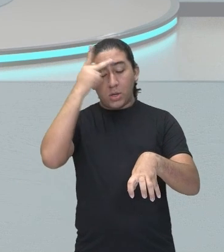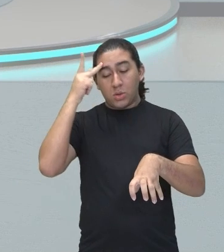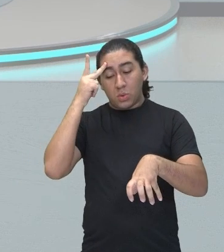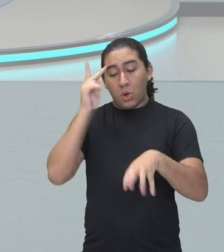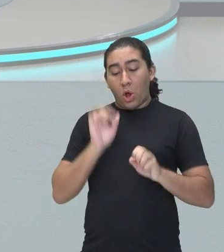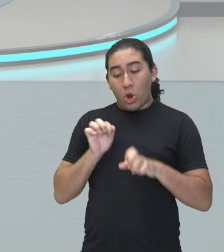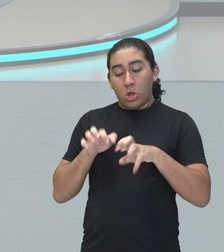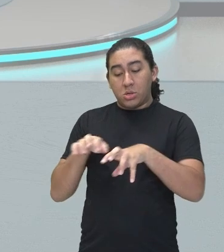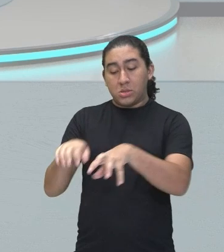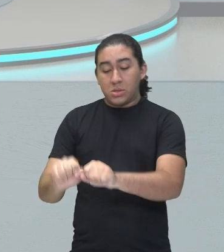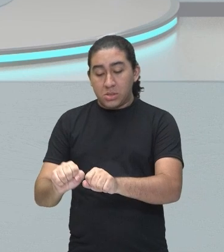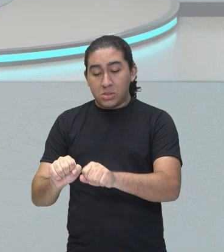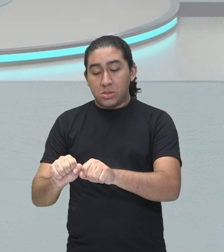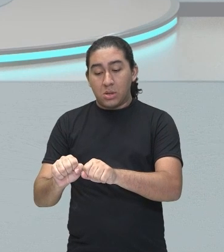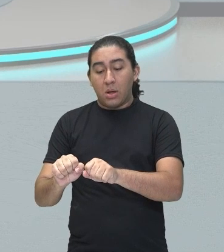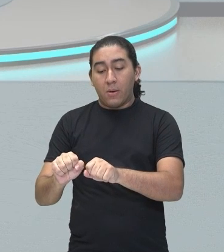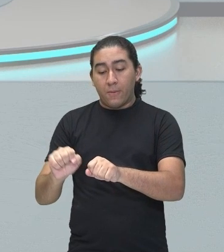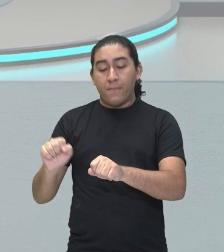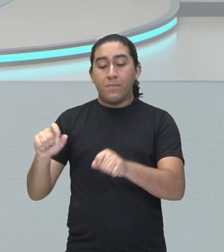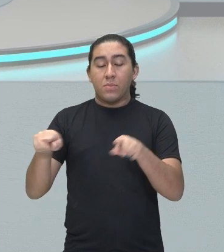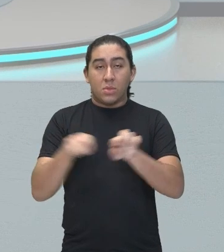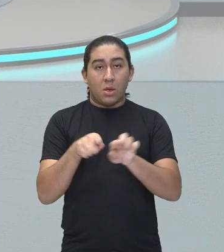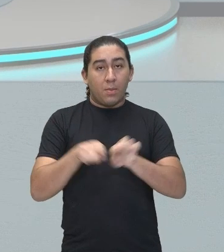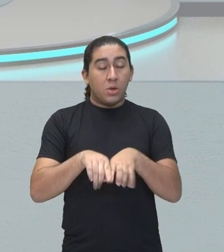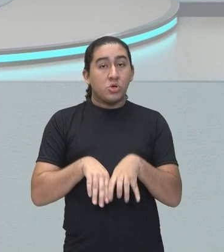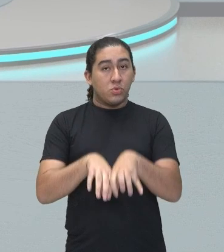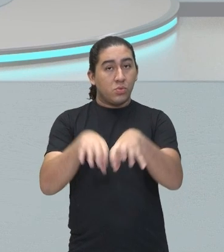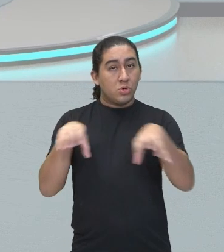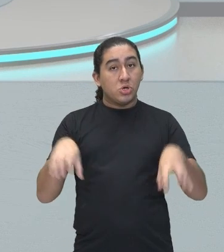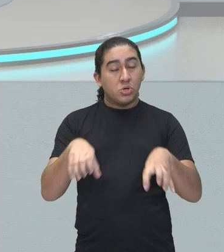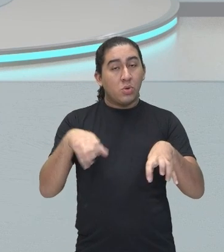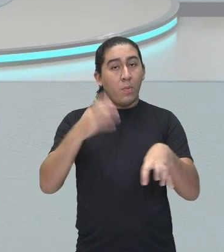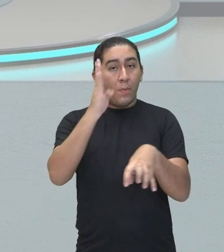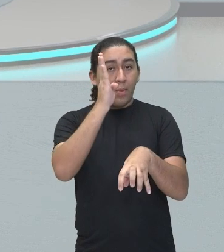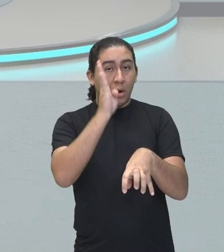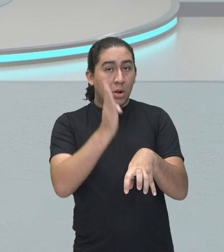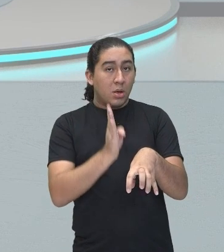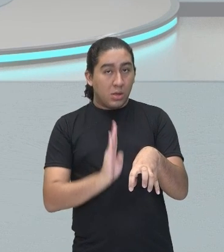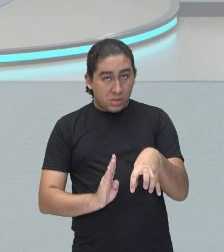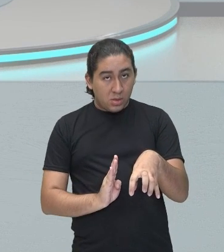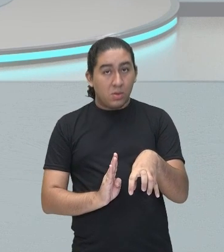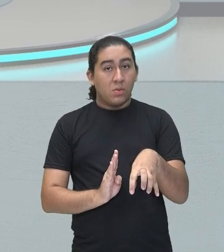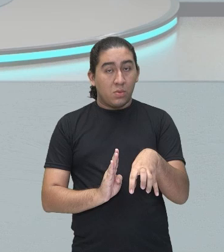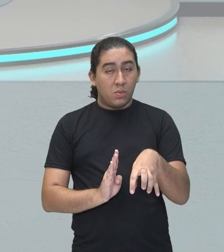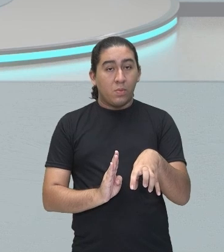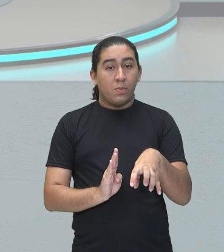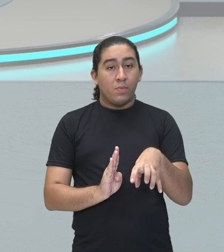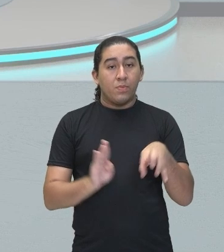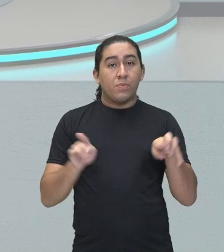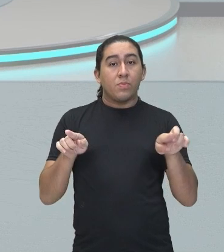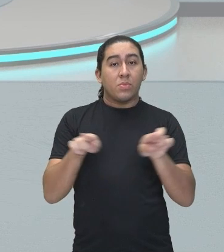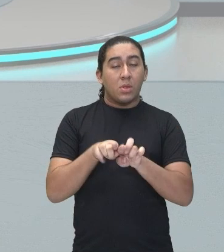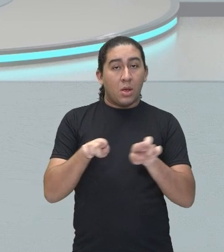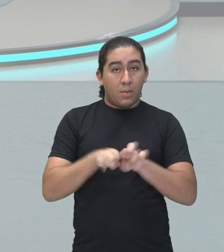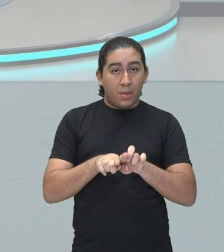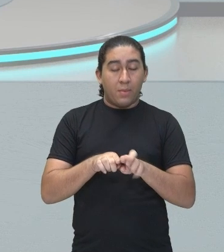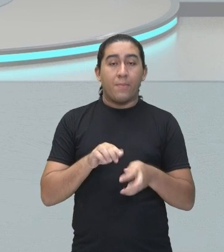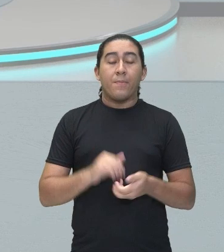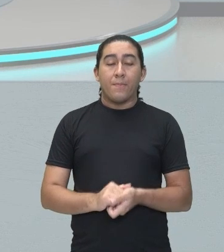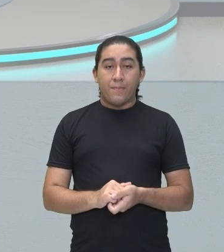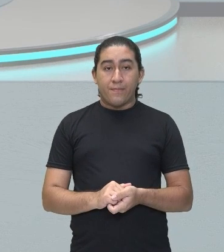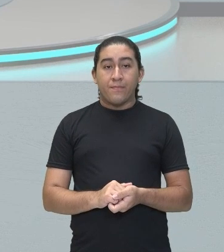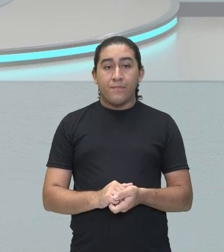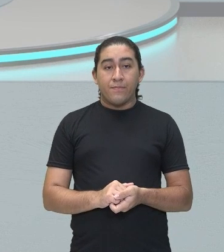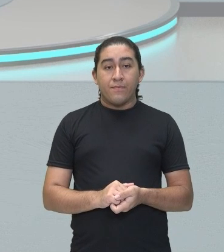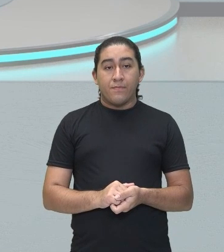de Portugal, foram divididas as partes do Brasil, entradas e bandeiras, e as capitanias hereditárias que